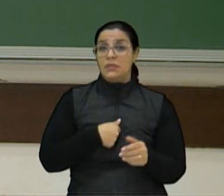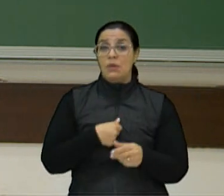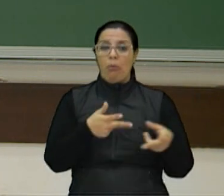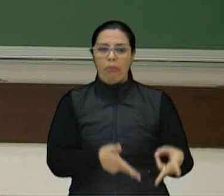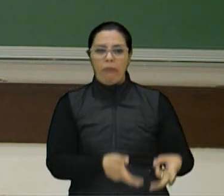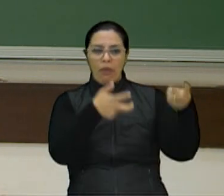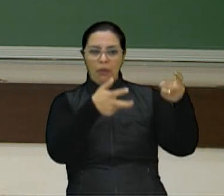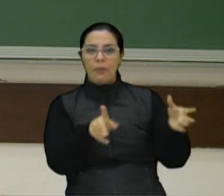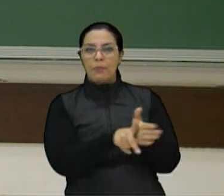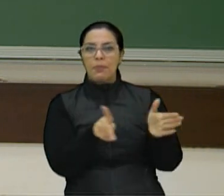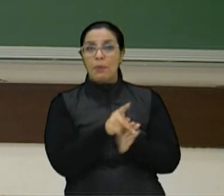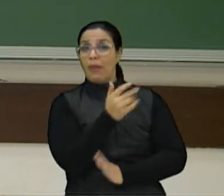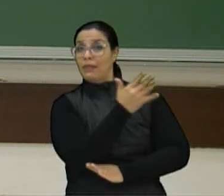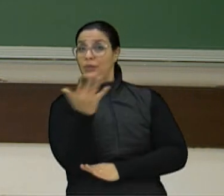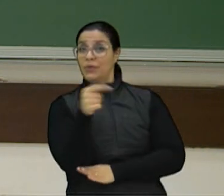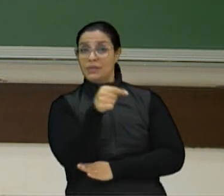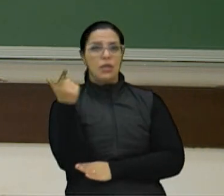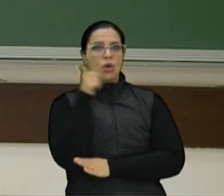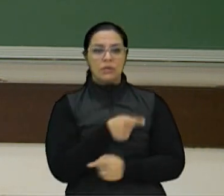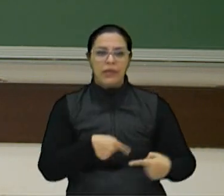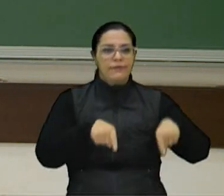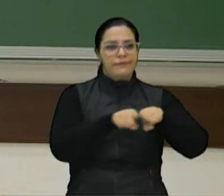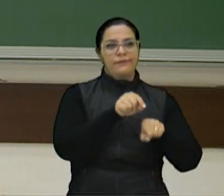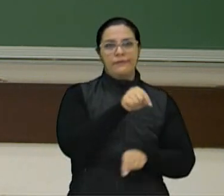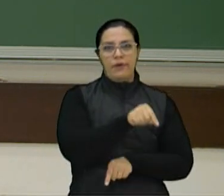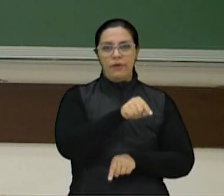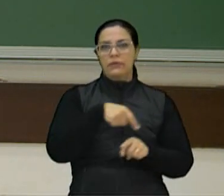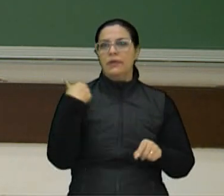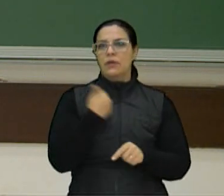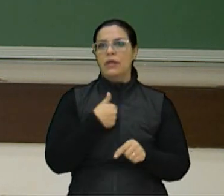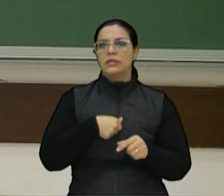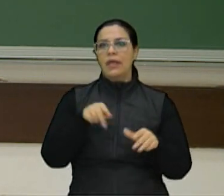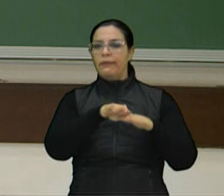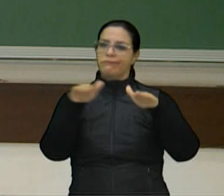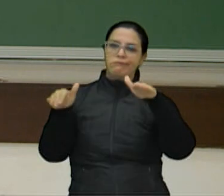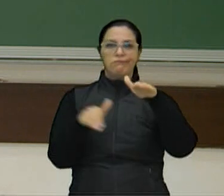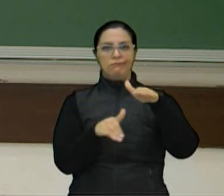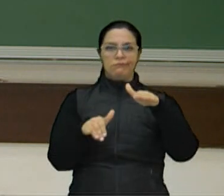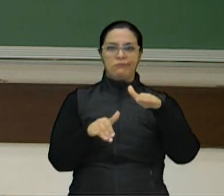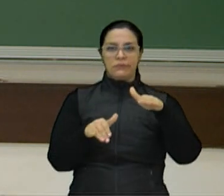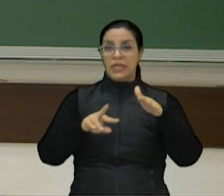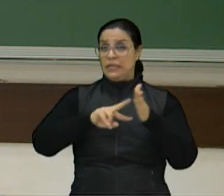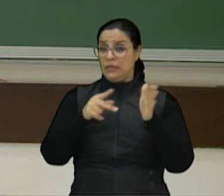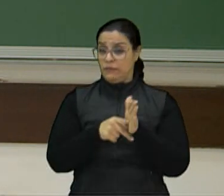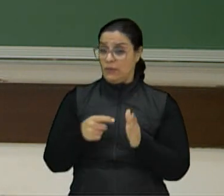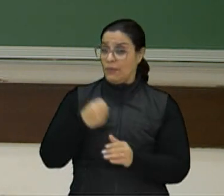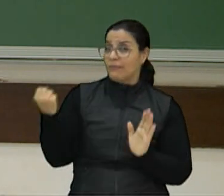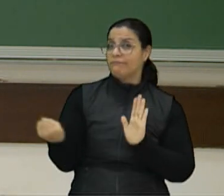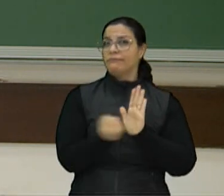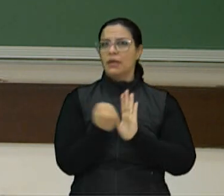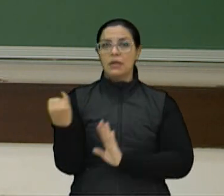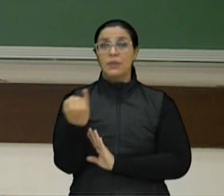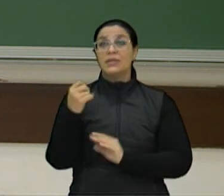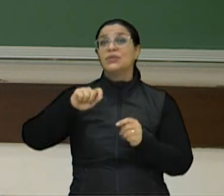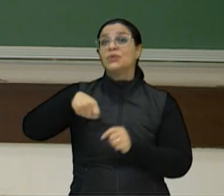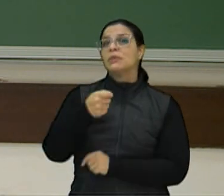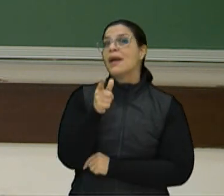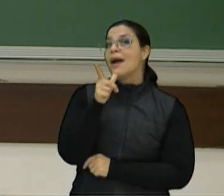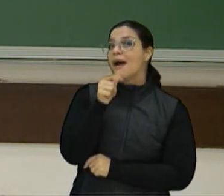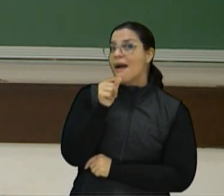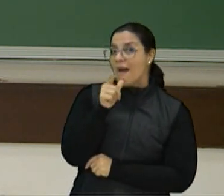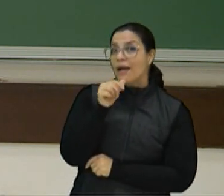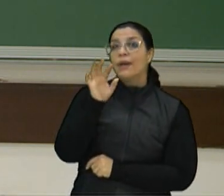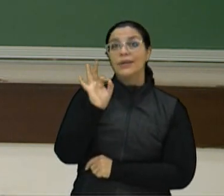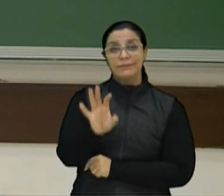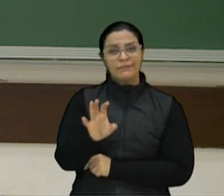matéria-prima do que a natureza consegue repor, causa um desequilíbrio. Esse é um fato marcante com a água.